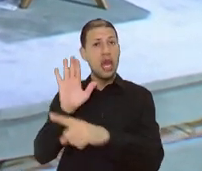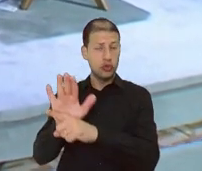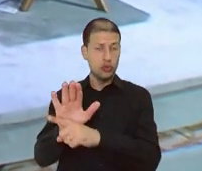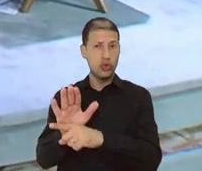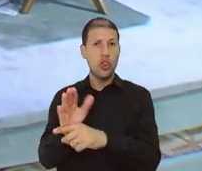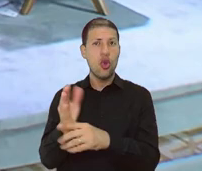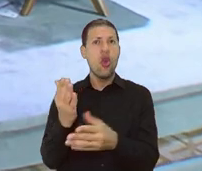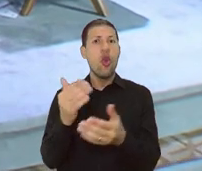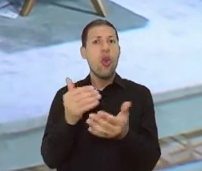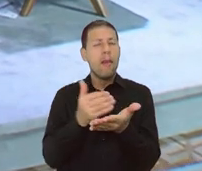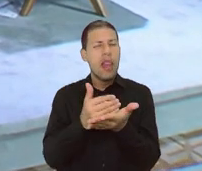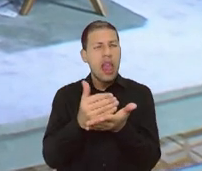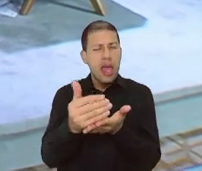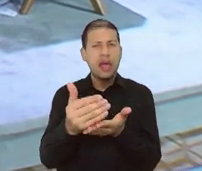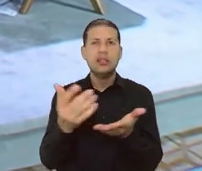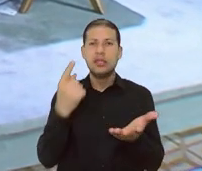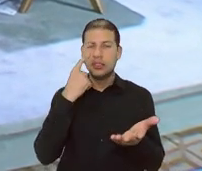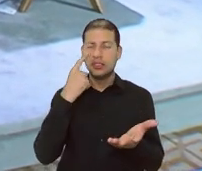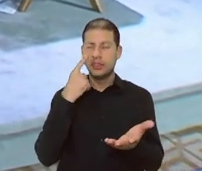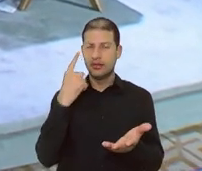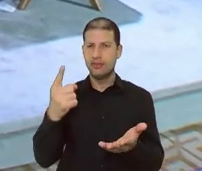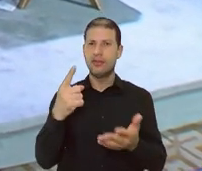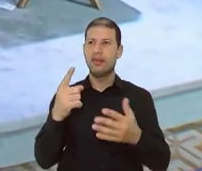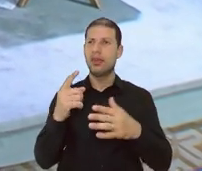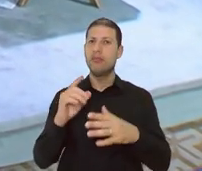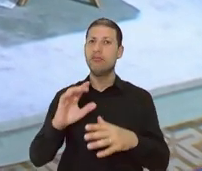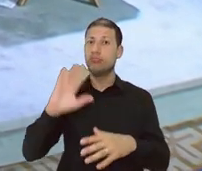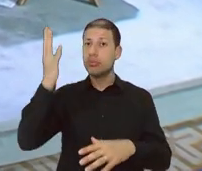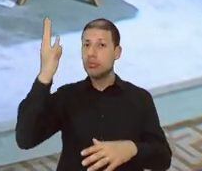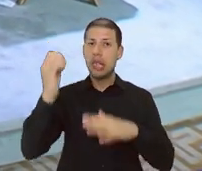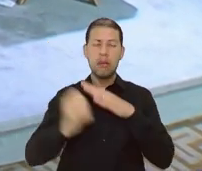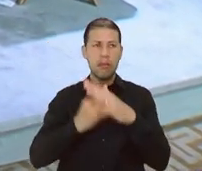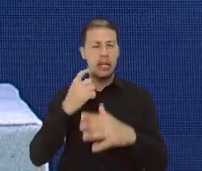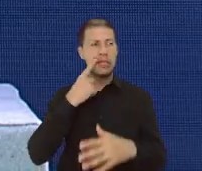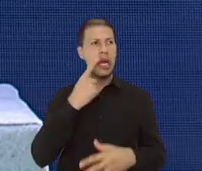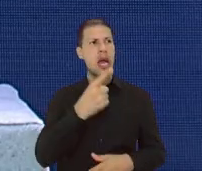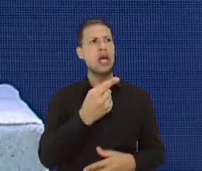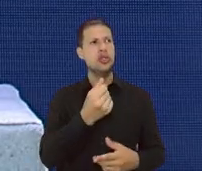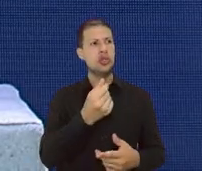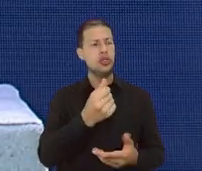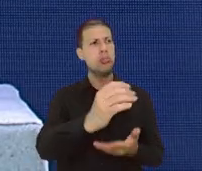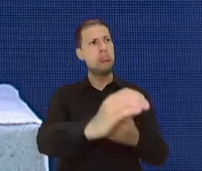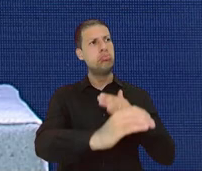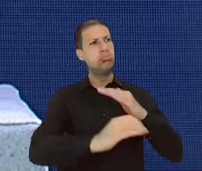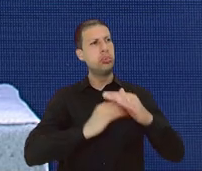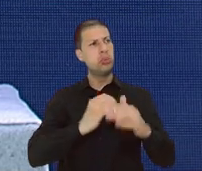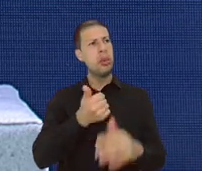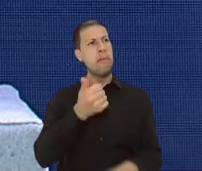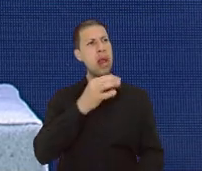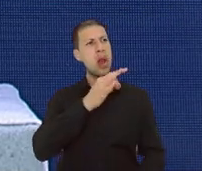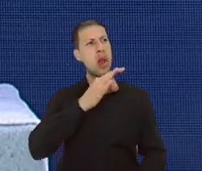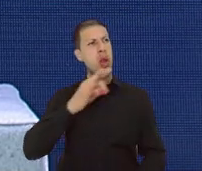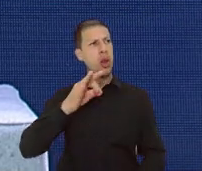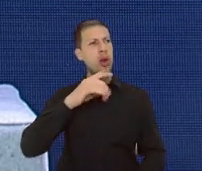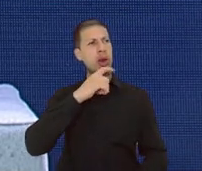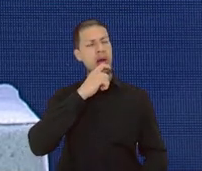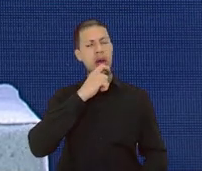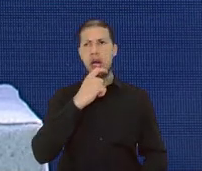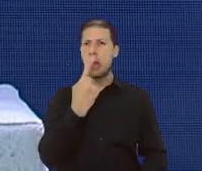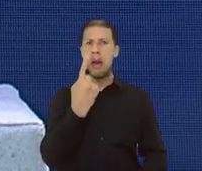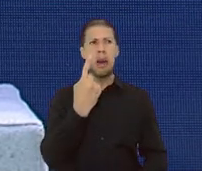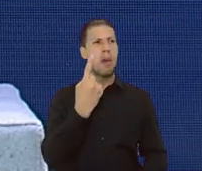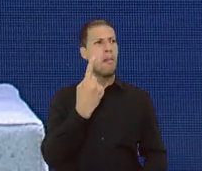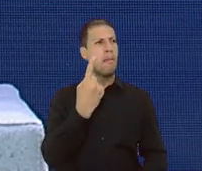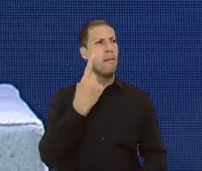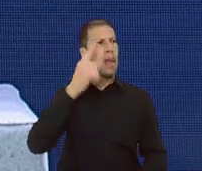e mais casos de empresas que captaram centenas de milhões trouxeram seu quadro de gente de 100